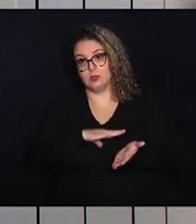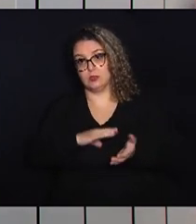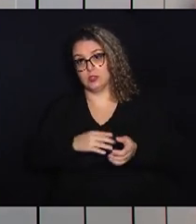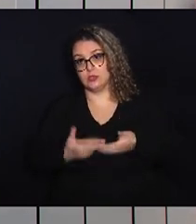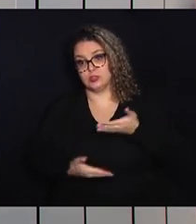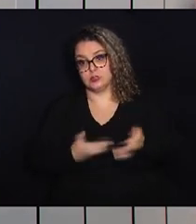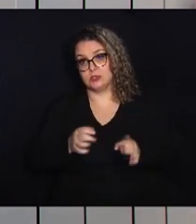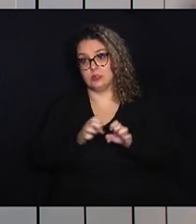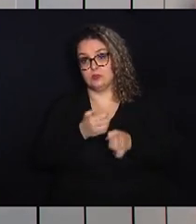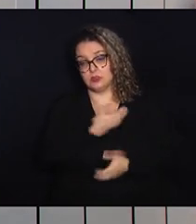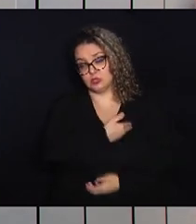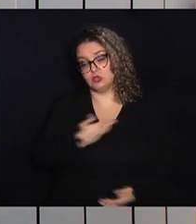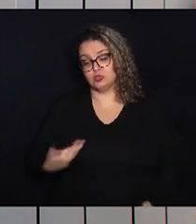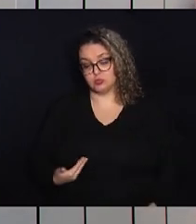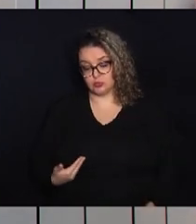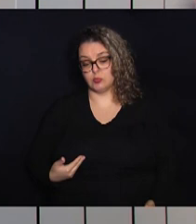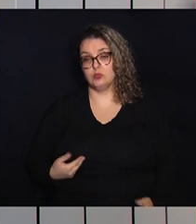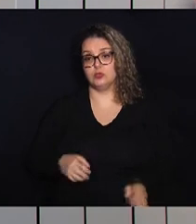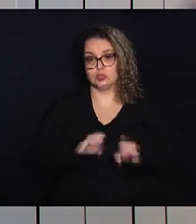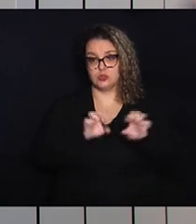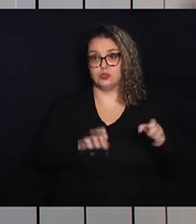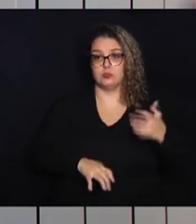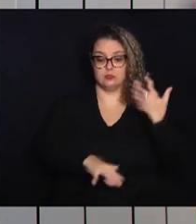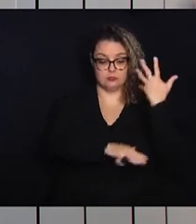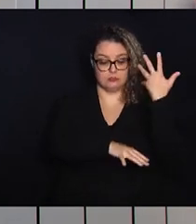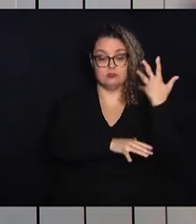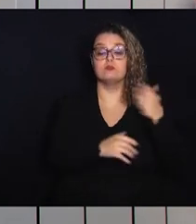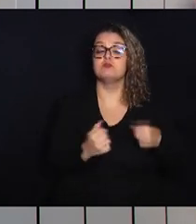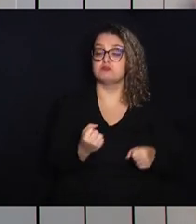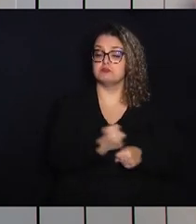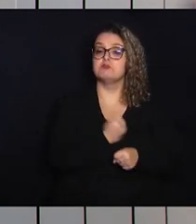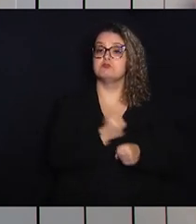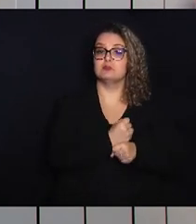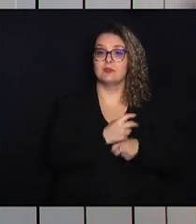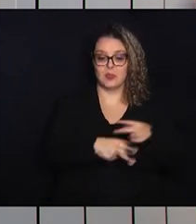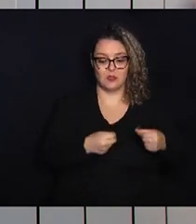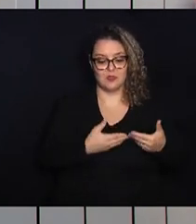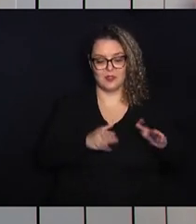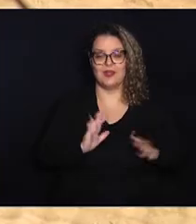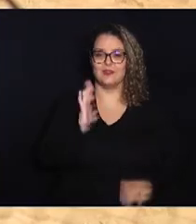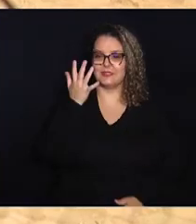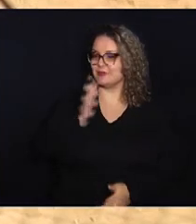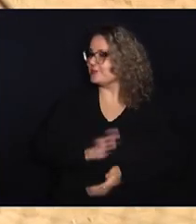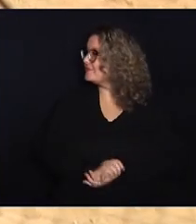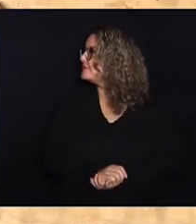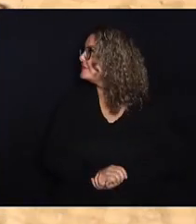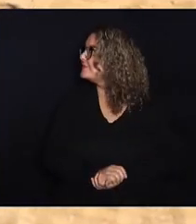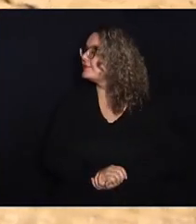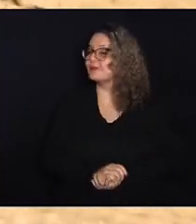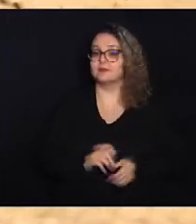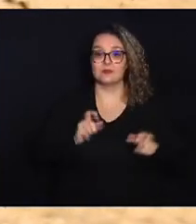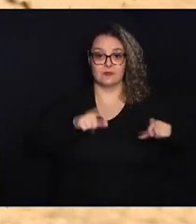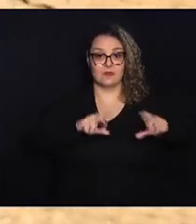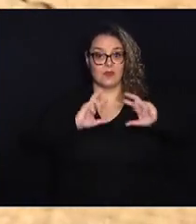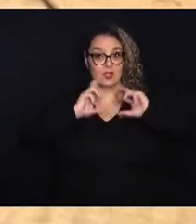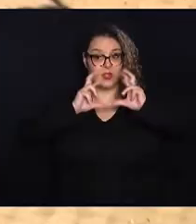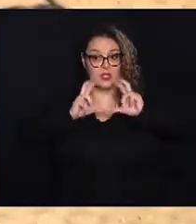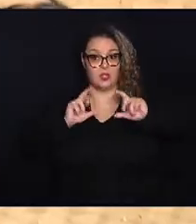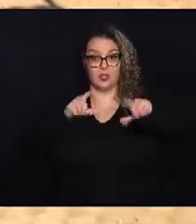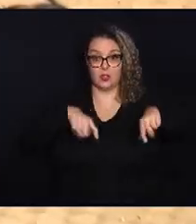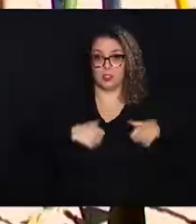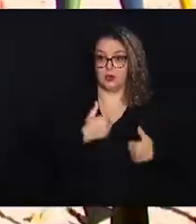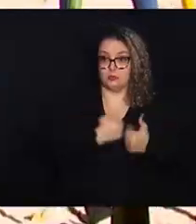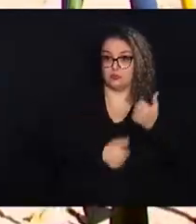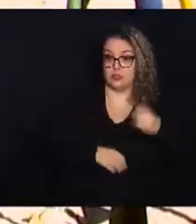Serviços Públicos, as obras foram realizadas e a inauguração aconteceu. Campo de vôlei, campo de futebol